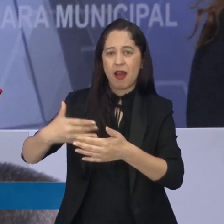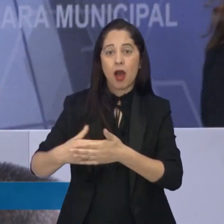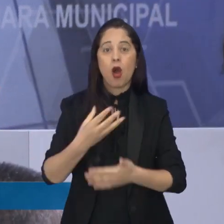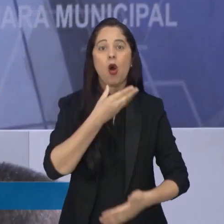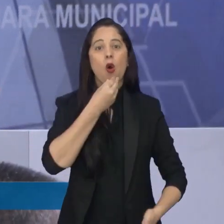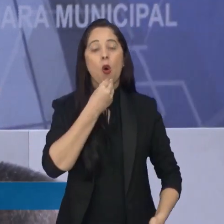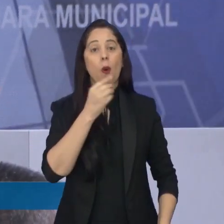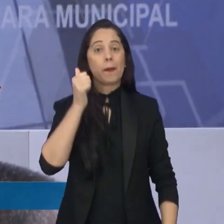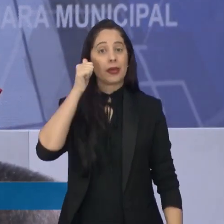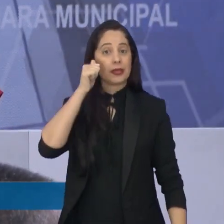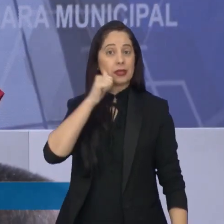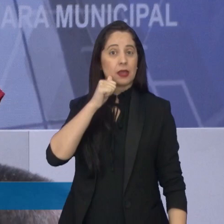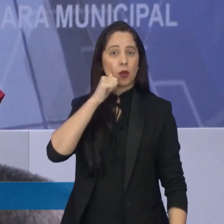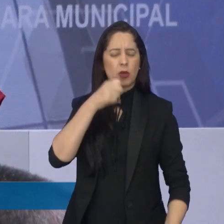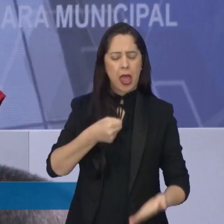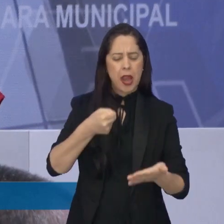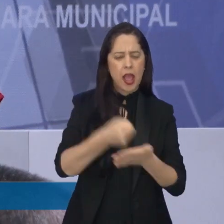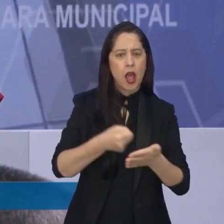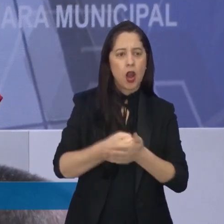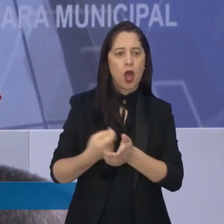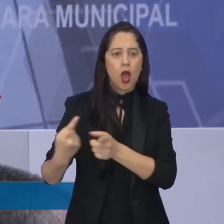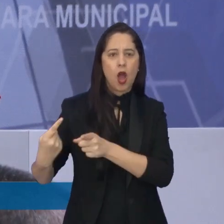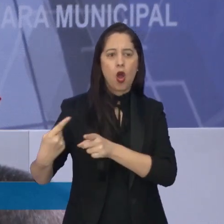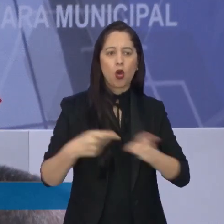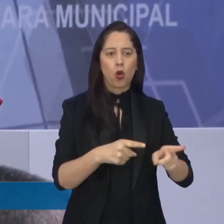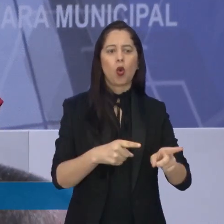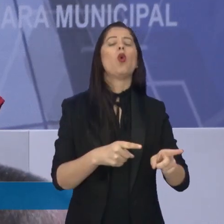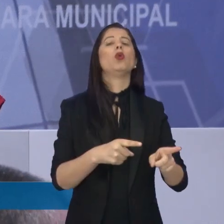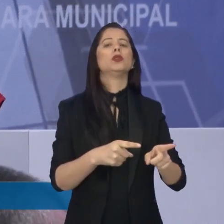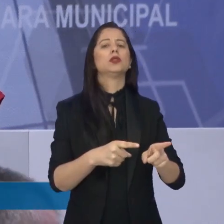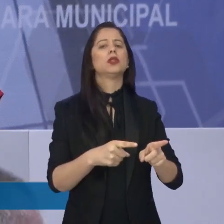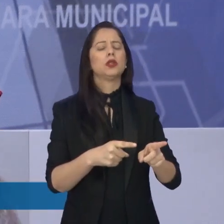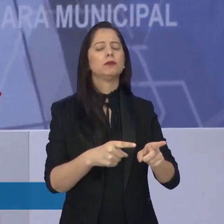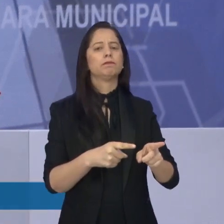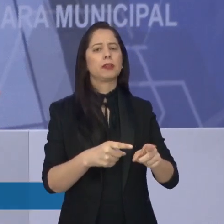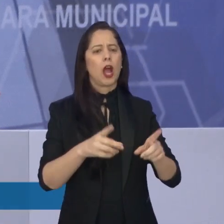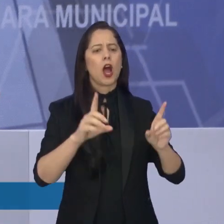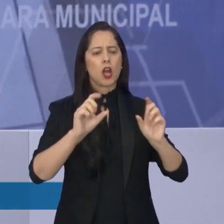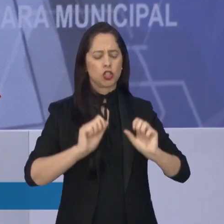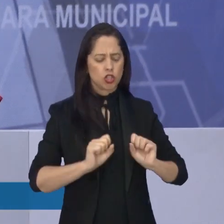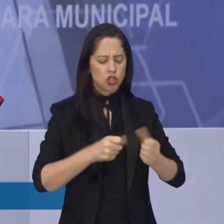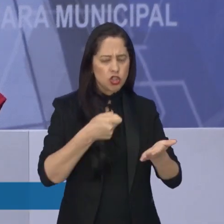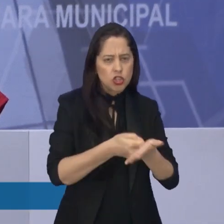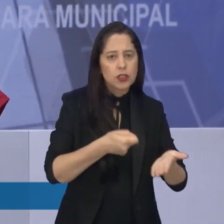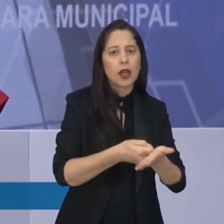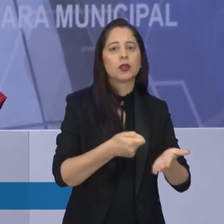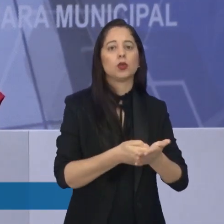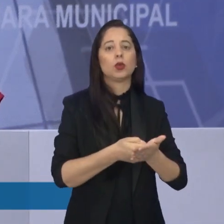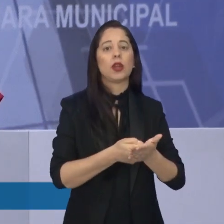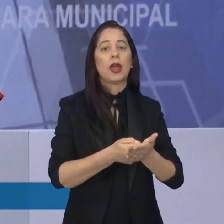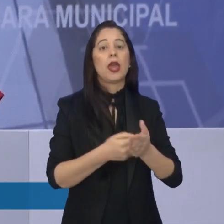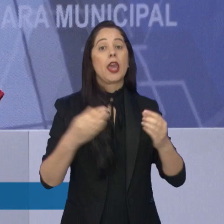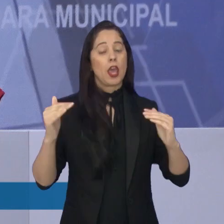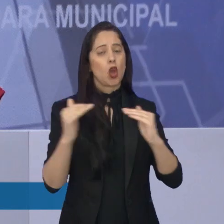à luta contra essa ditadura, pela democracia e pelos direitos